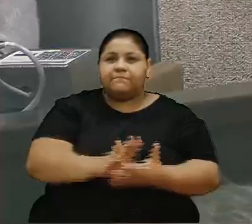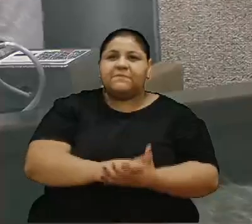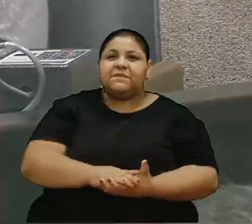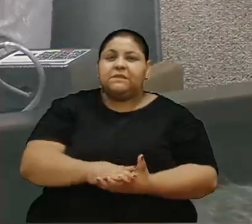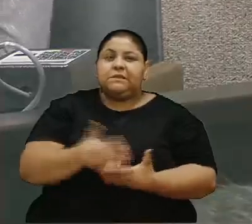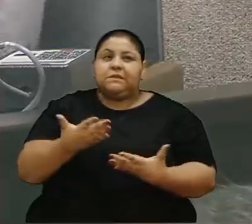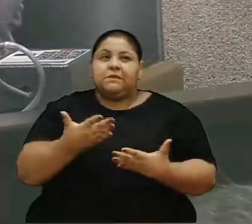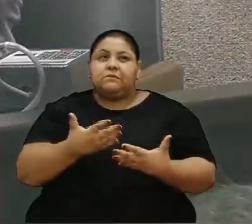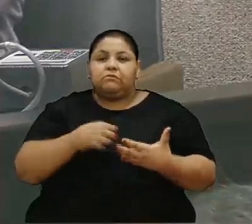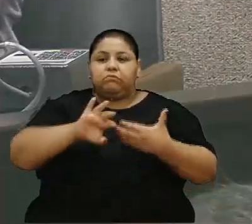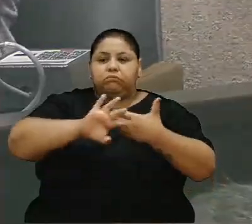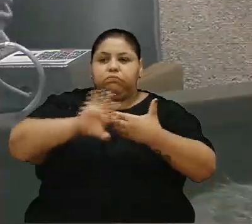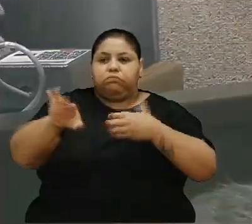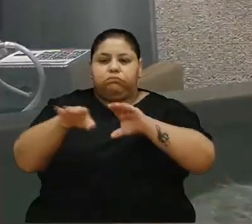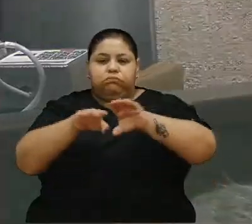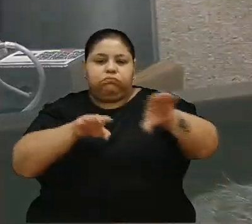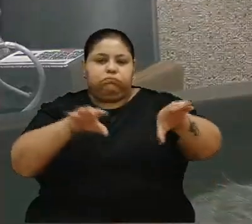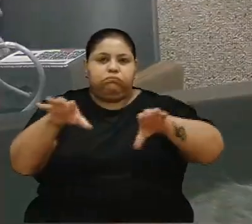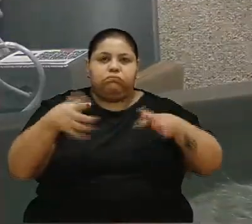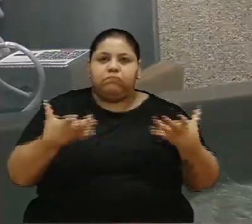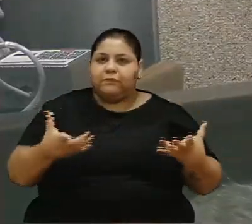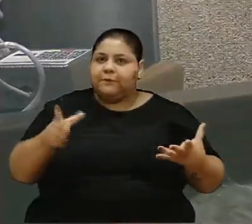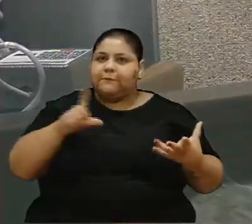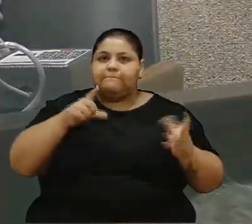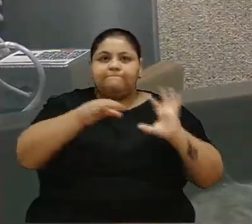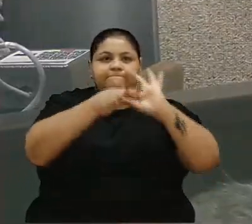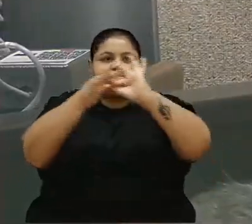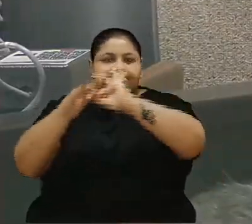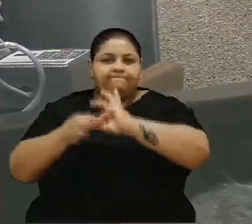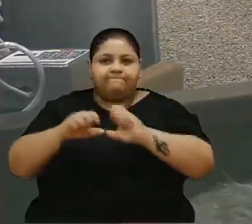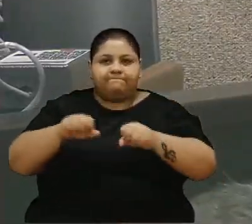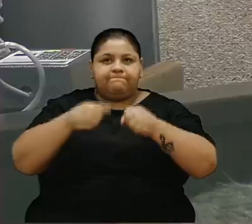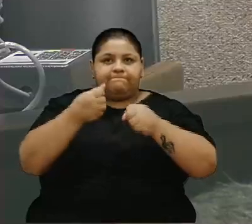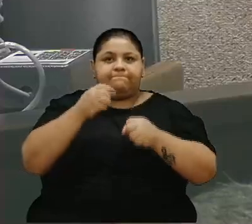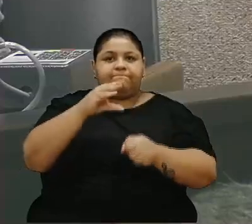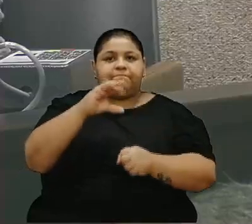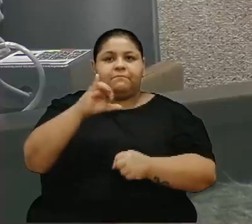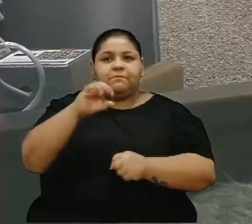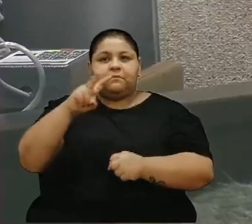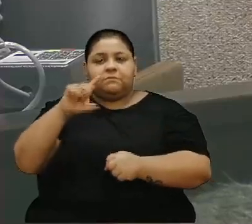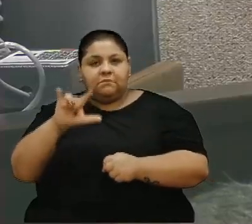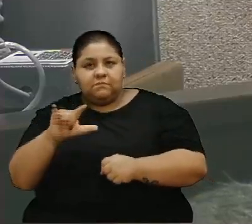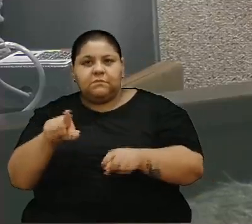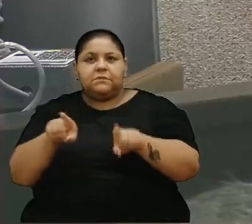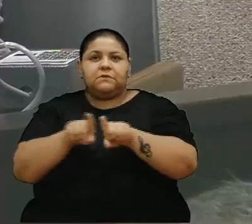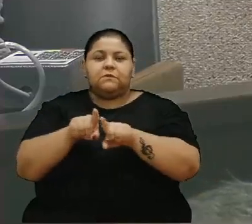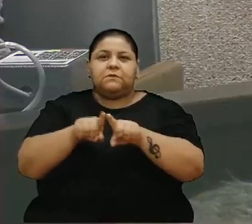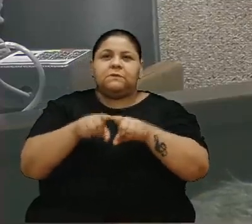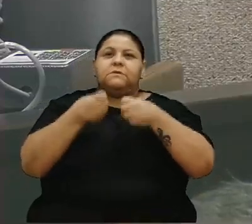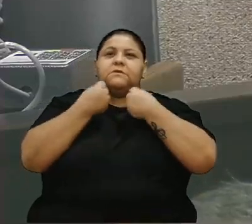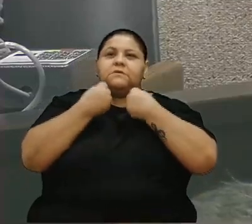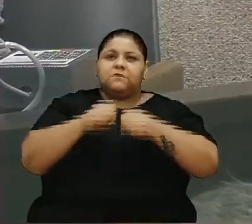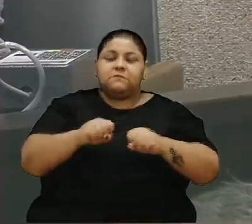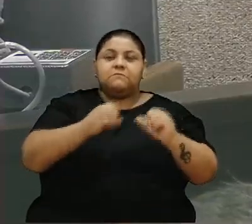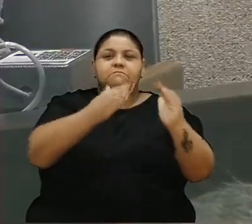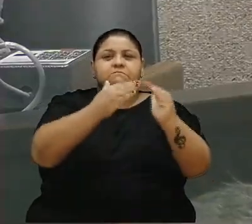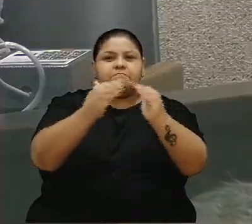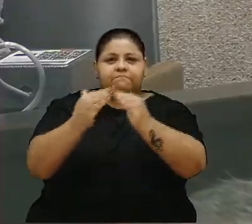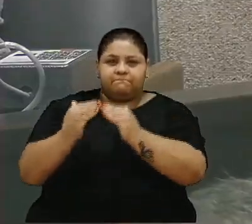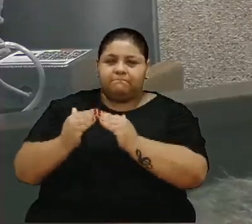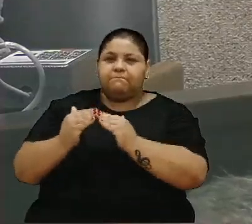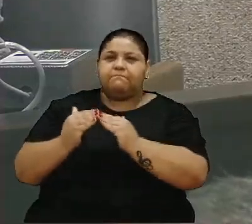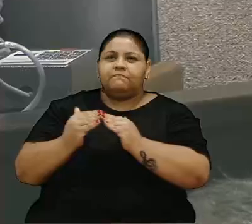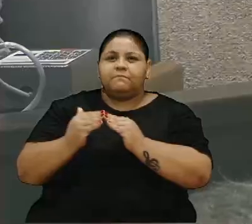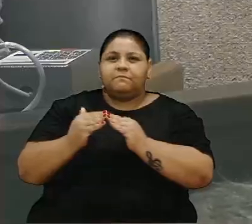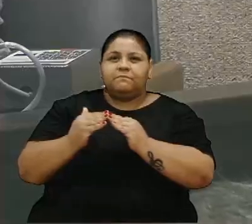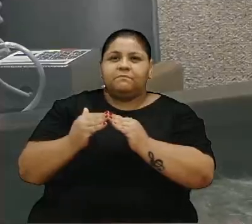separado isso, né? Tem que haver uma integração entre a Defesa Civil maior e a questão da Secretaria da Habitação para